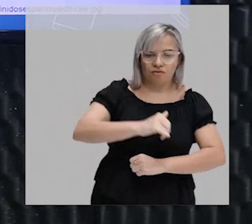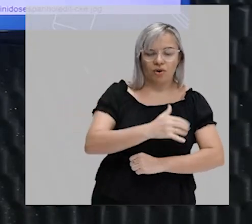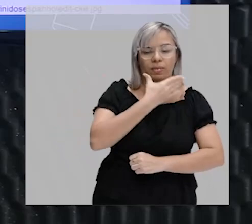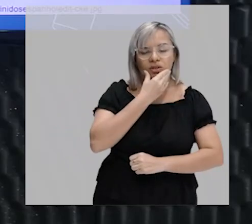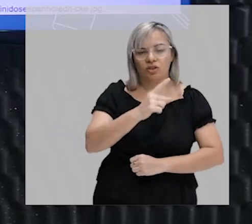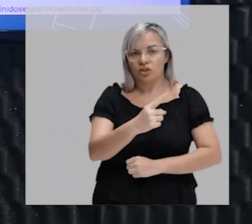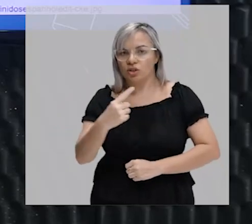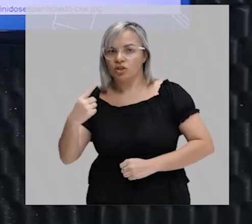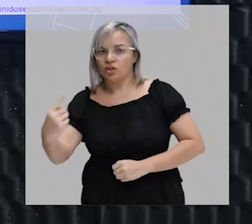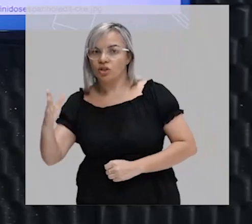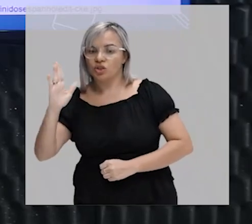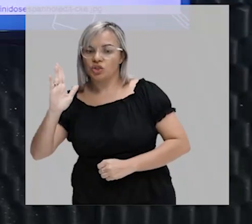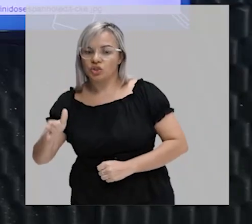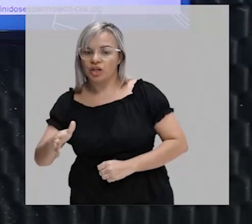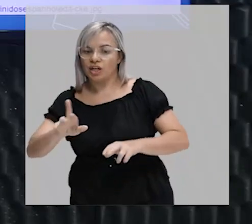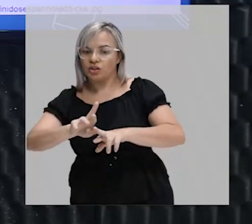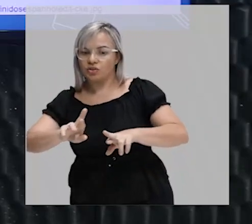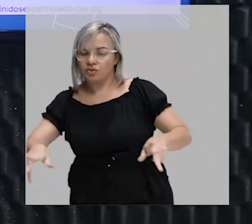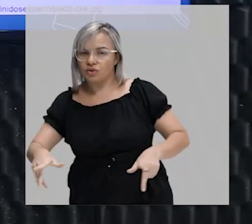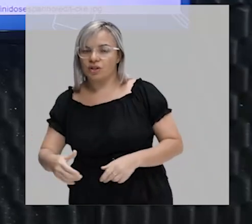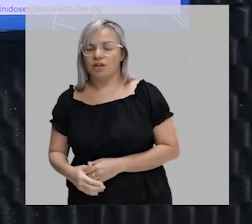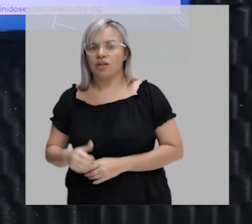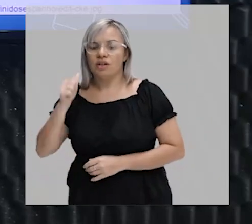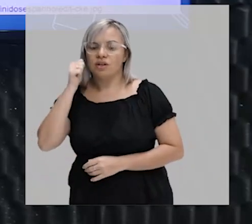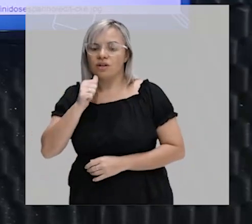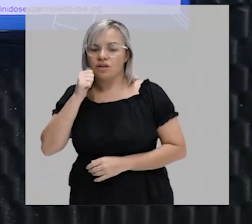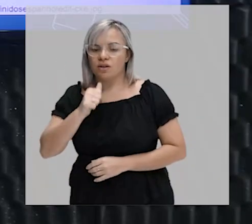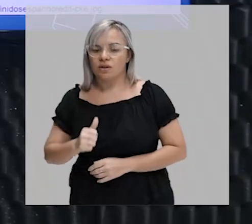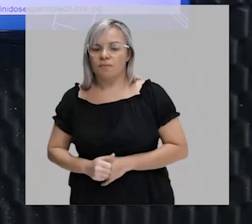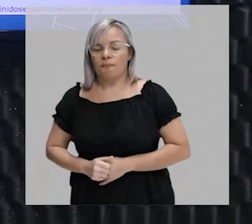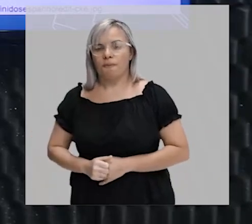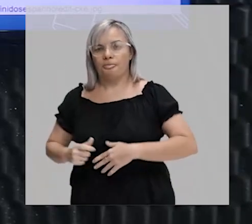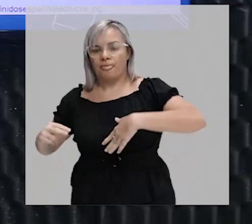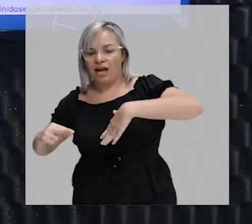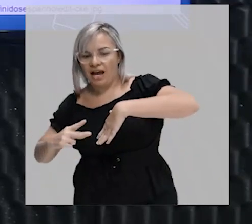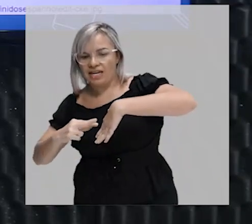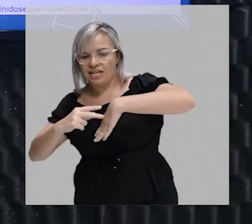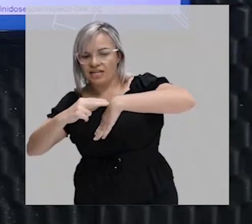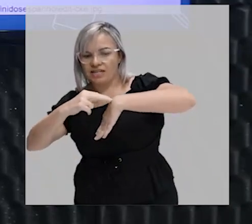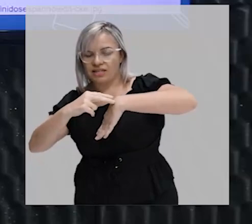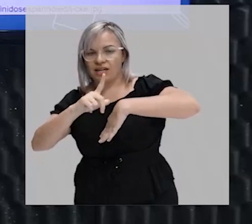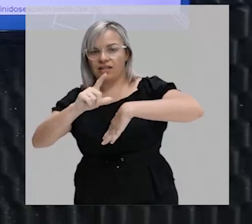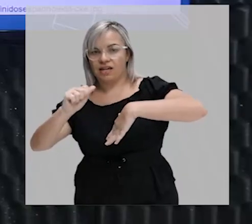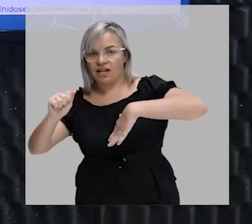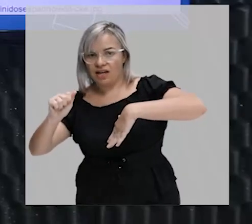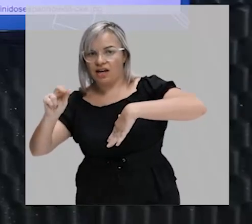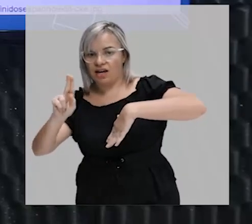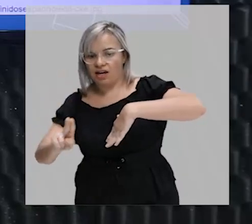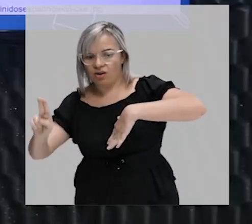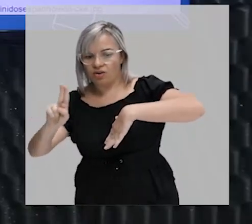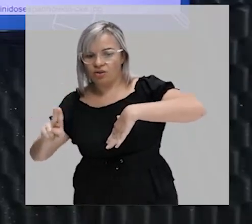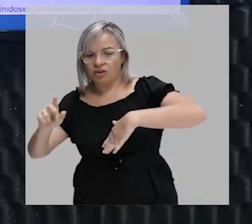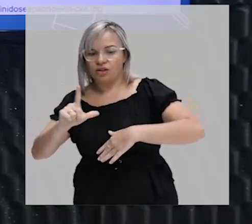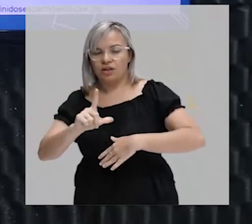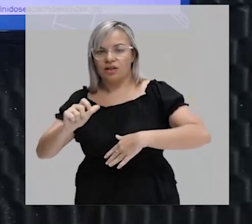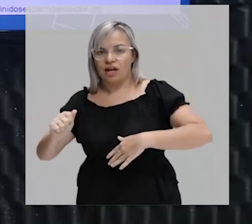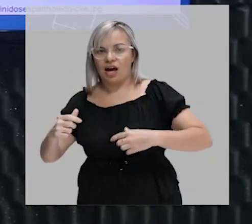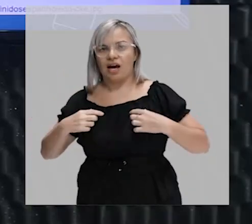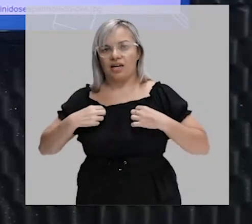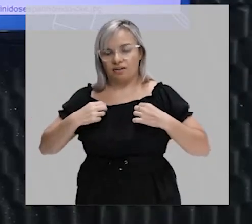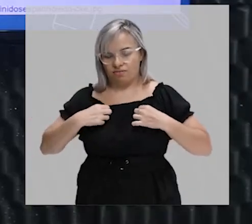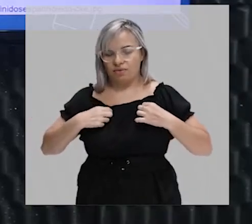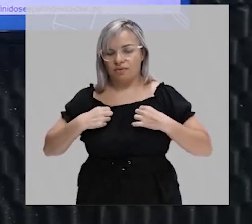feminino, la escalera, que é a escada, e la camisa, que é a camisa. Aí